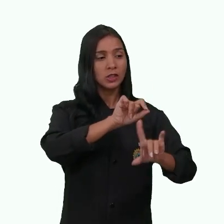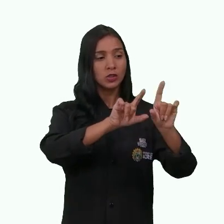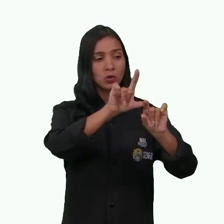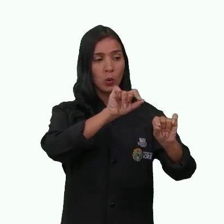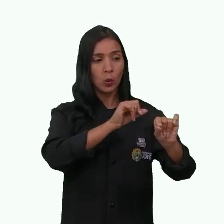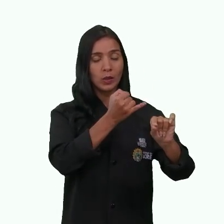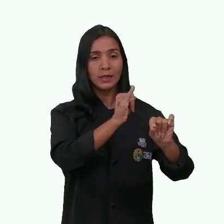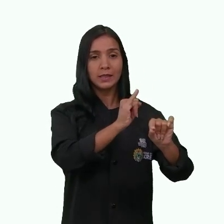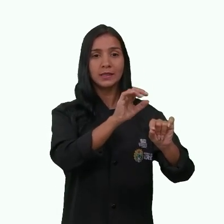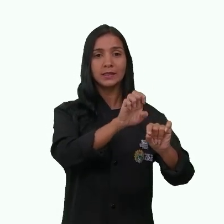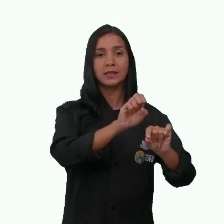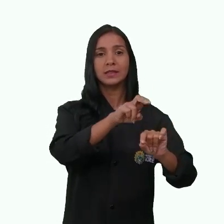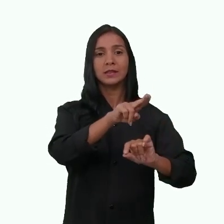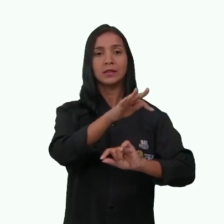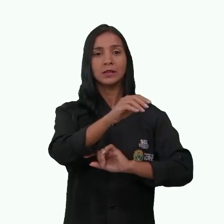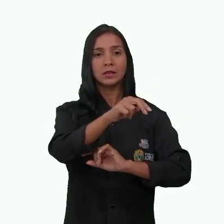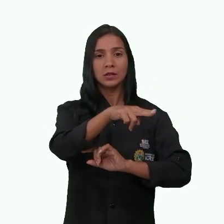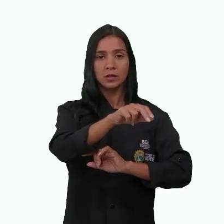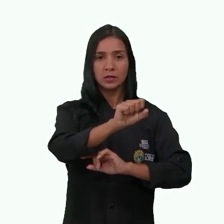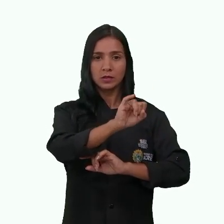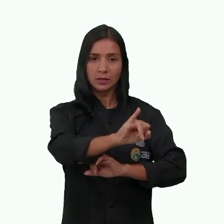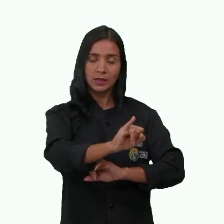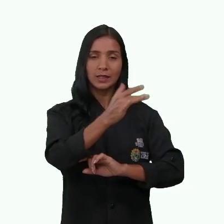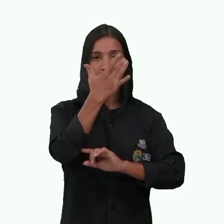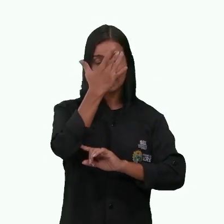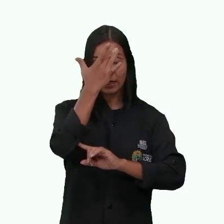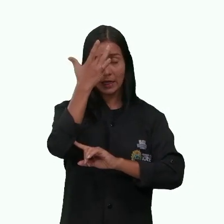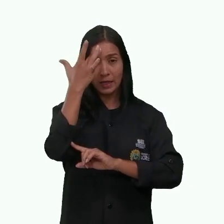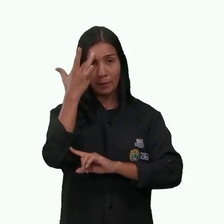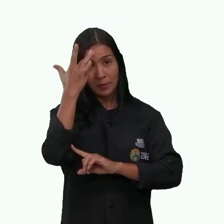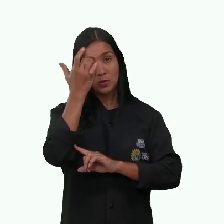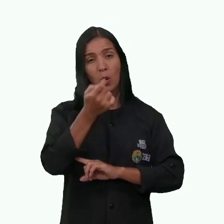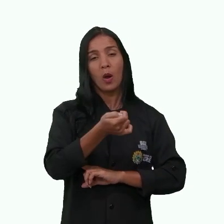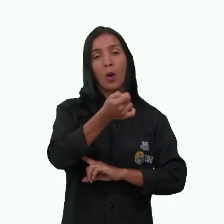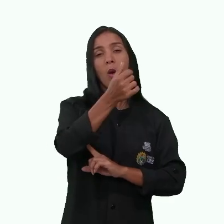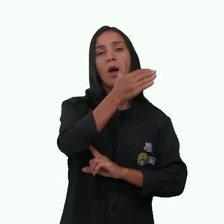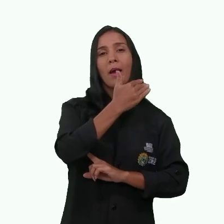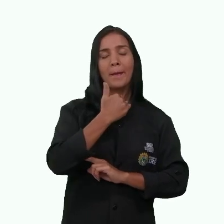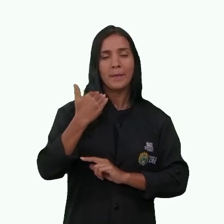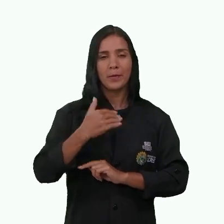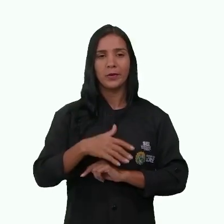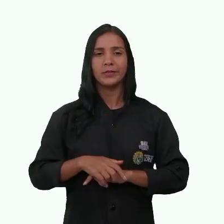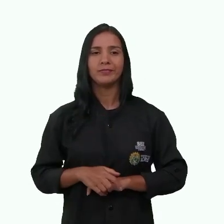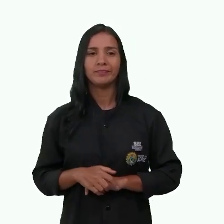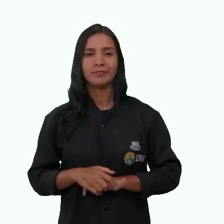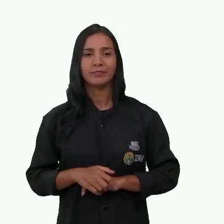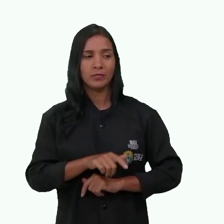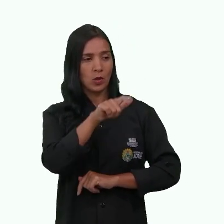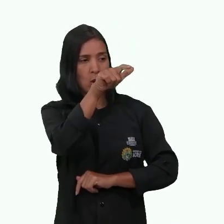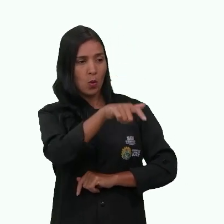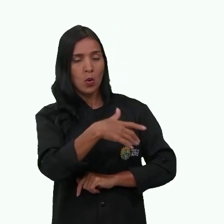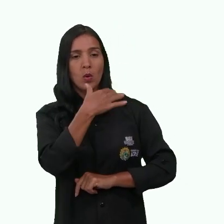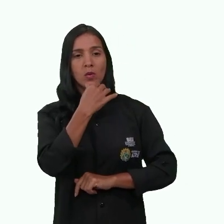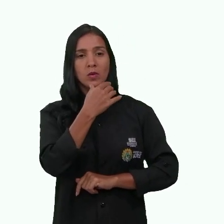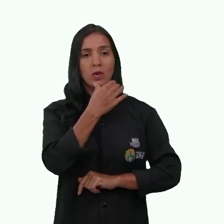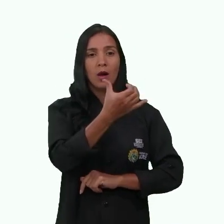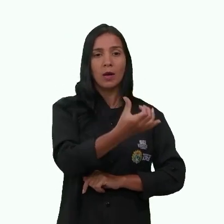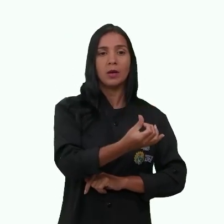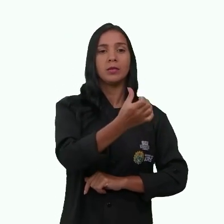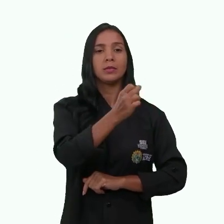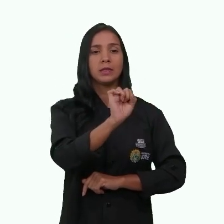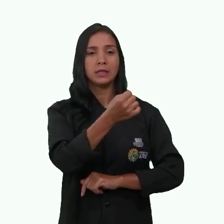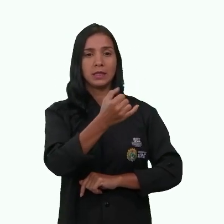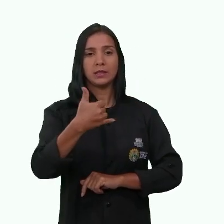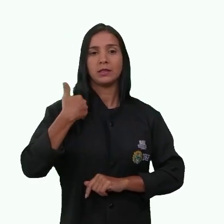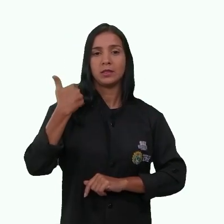eutanásia em paciente terminal. Um paciente de 68 anos